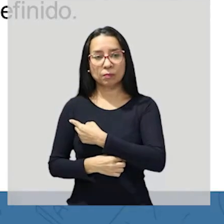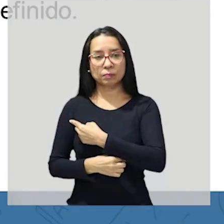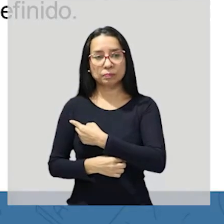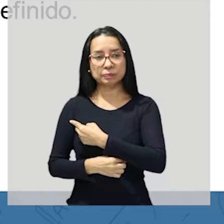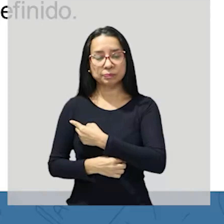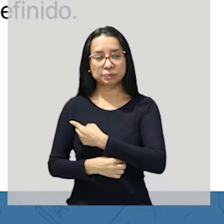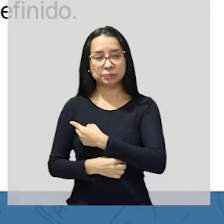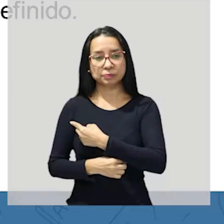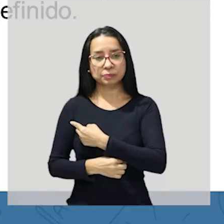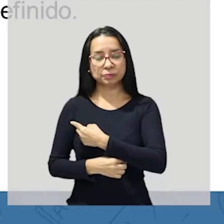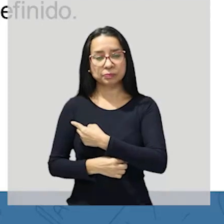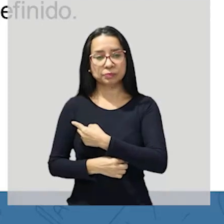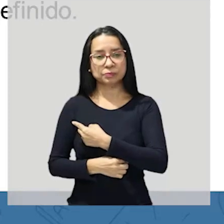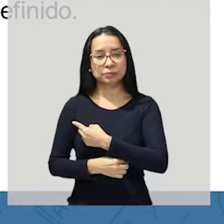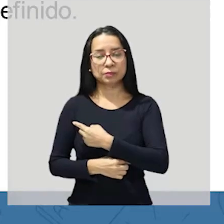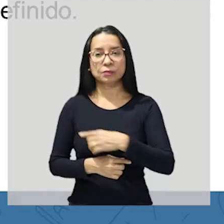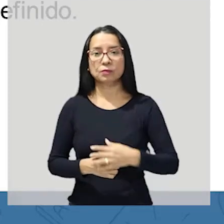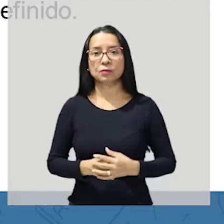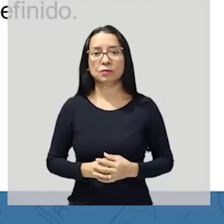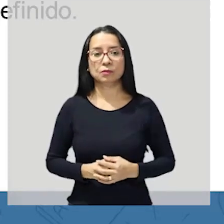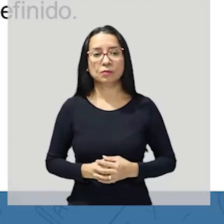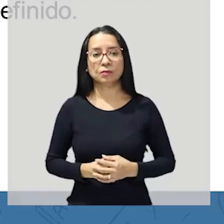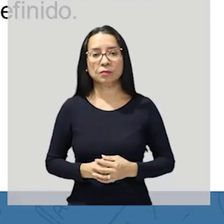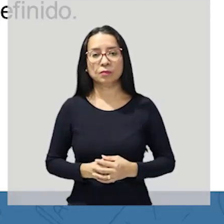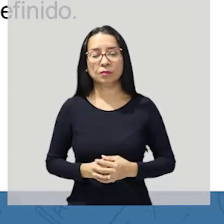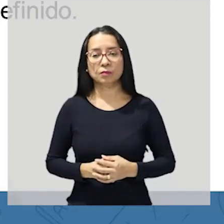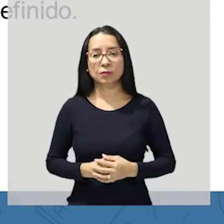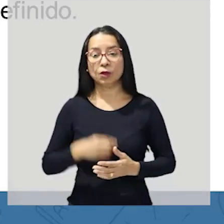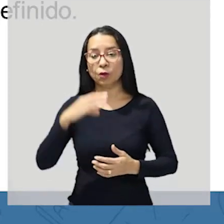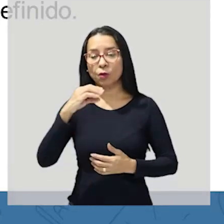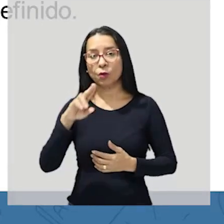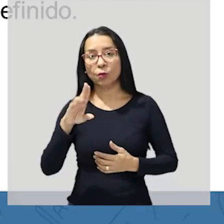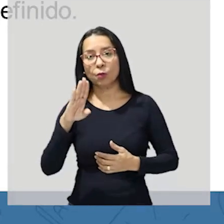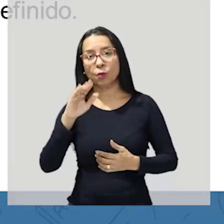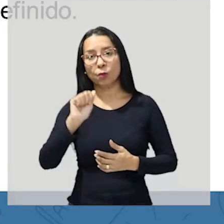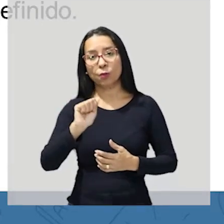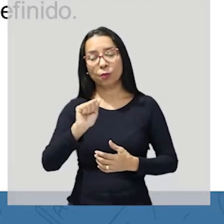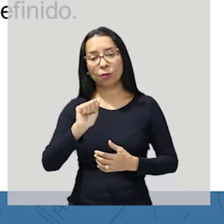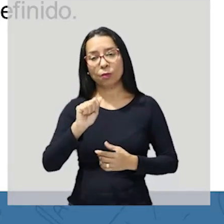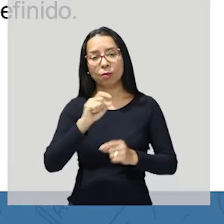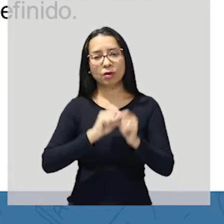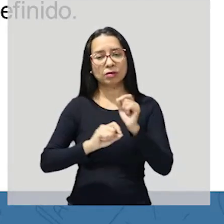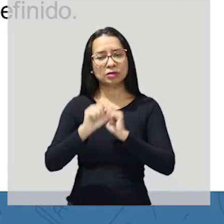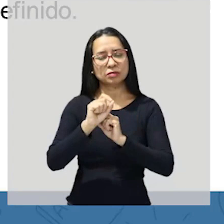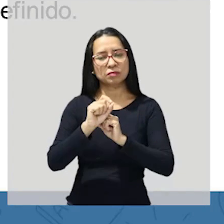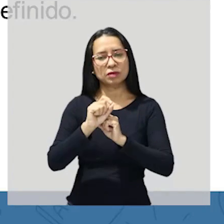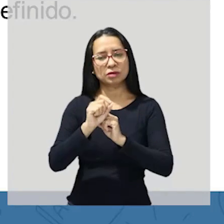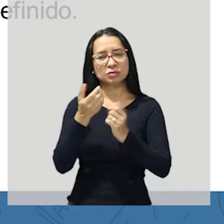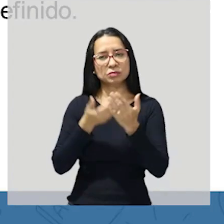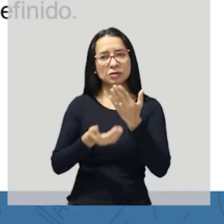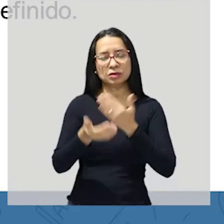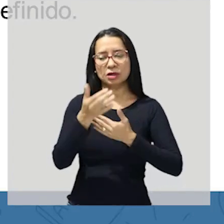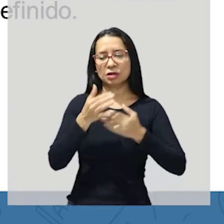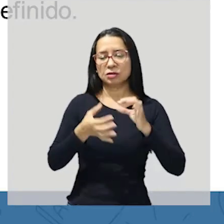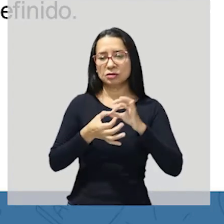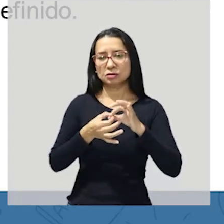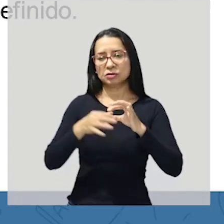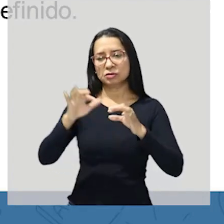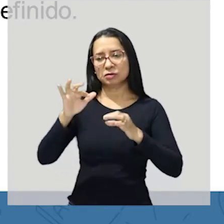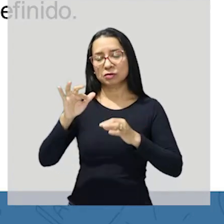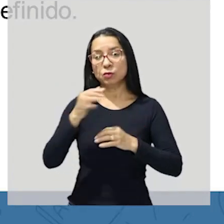de 1960. Foi quando Cuba, através de Fidel, principal líder do